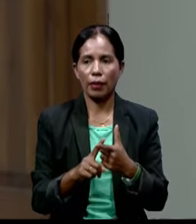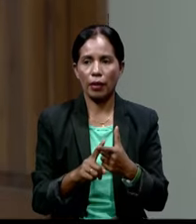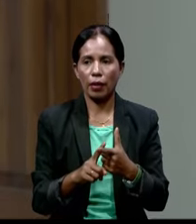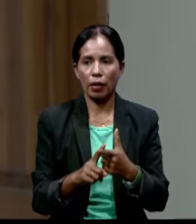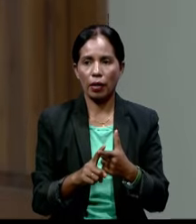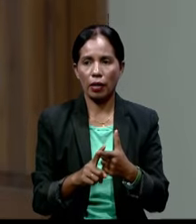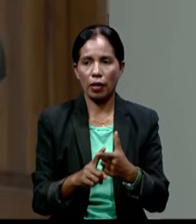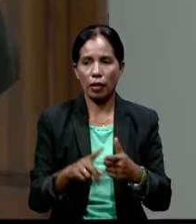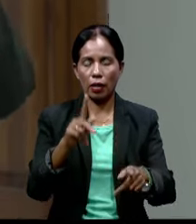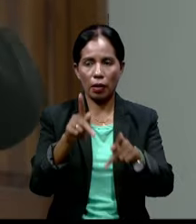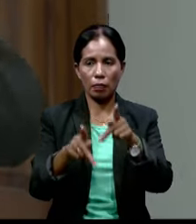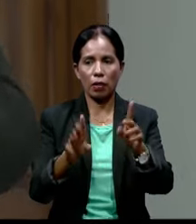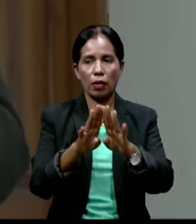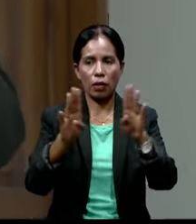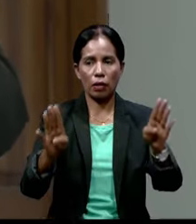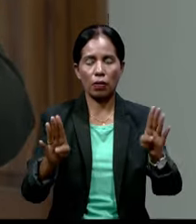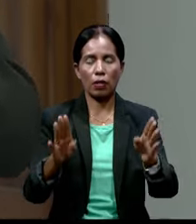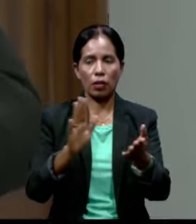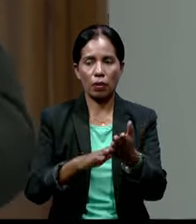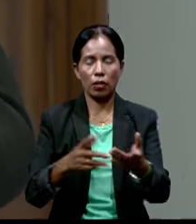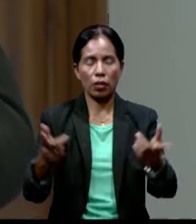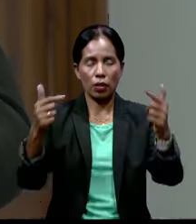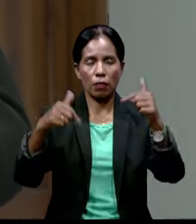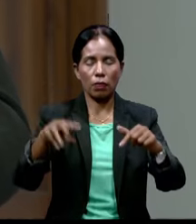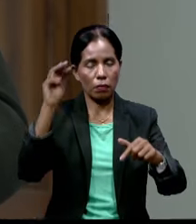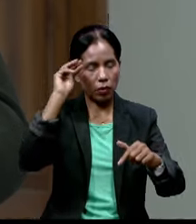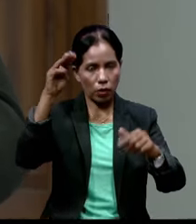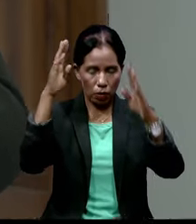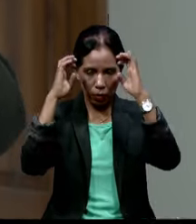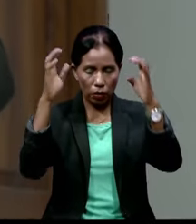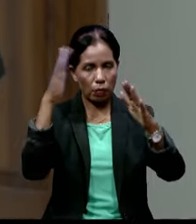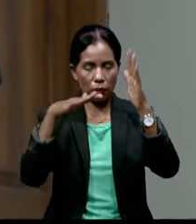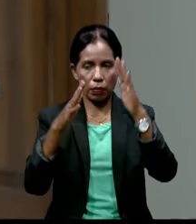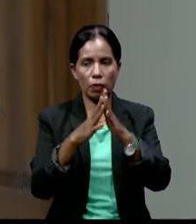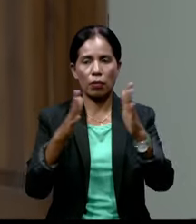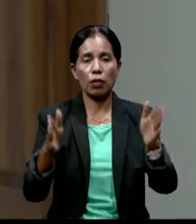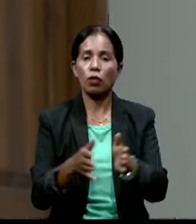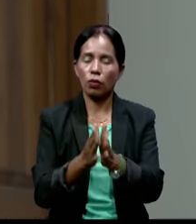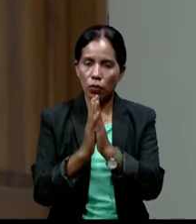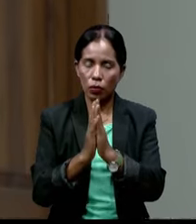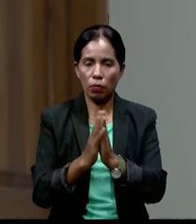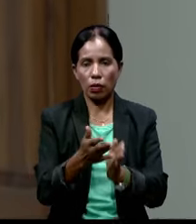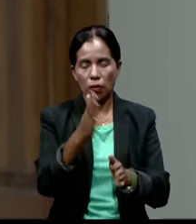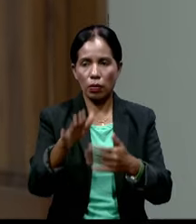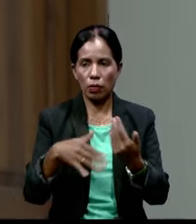Comunidade Baloque na escola tem que formar o Ministério da Educação, não é problema. Curso vai ter votos,